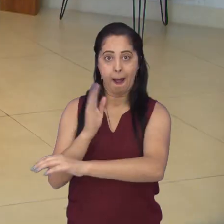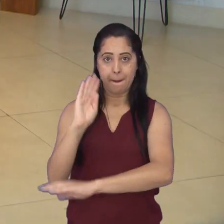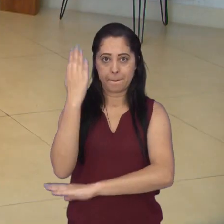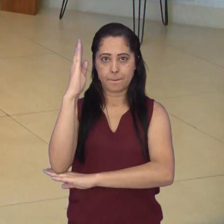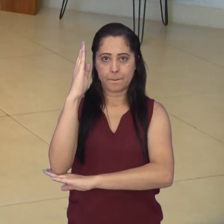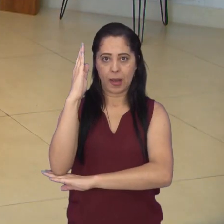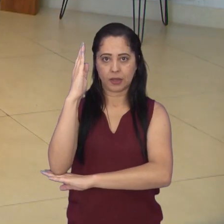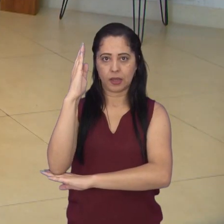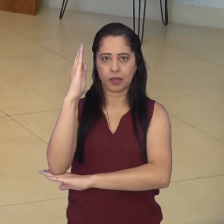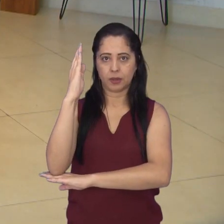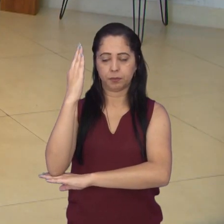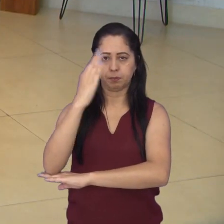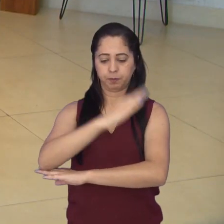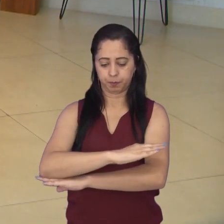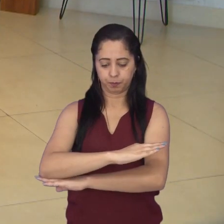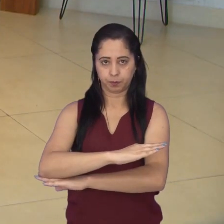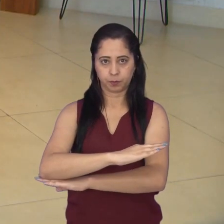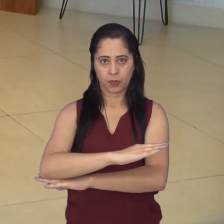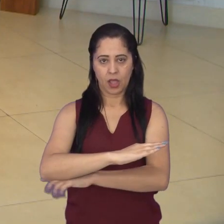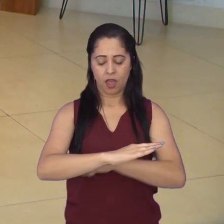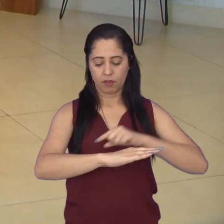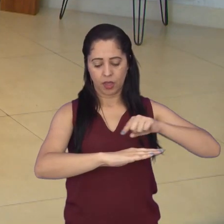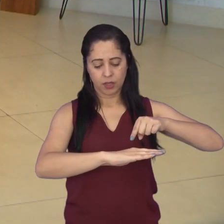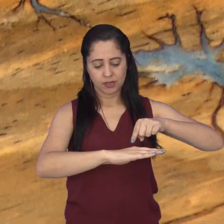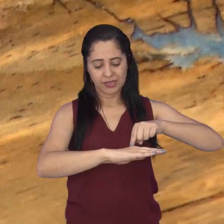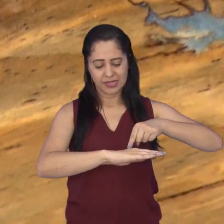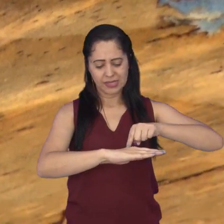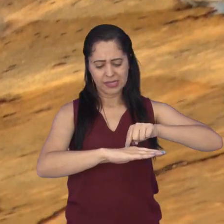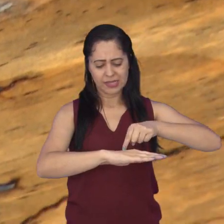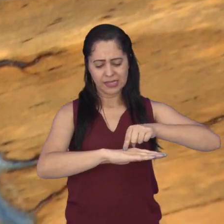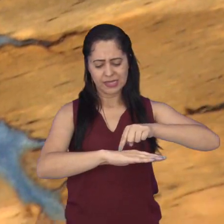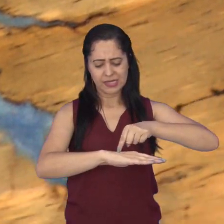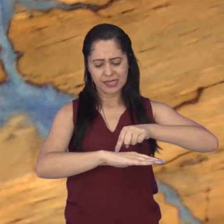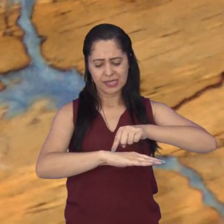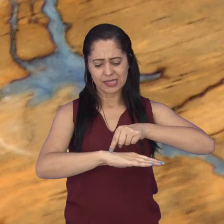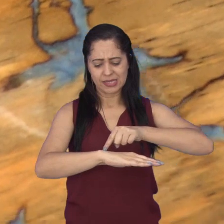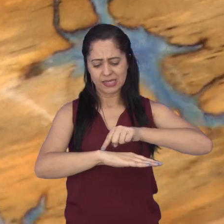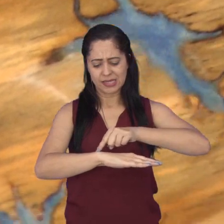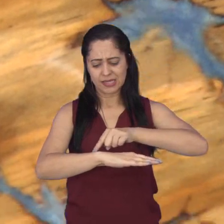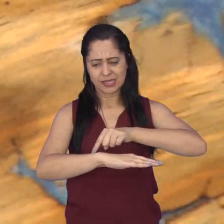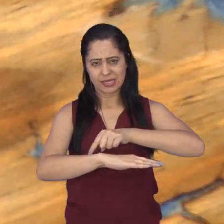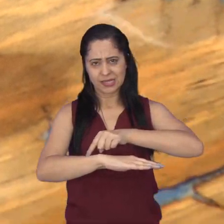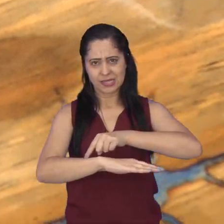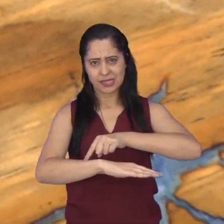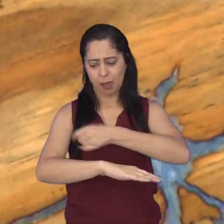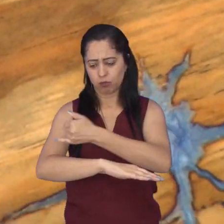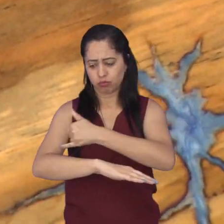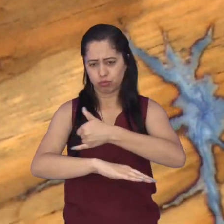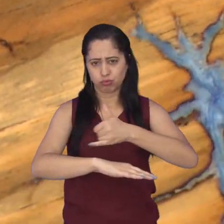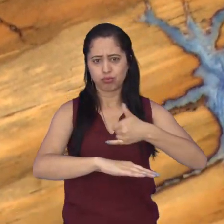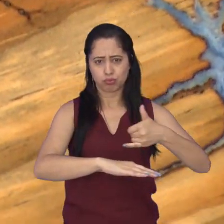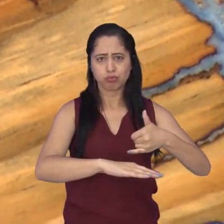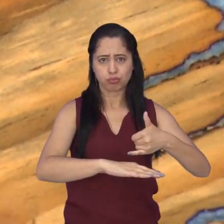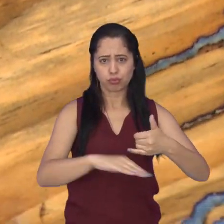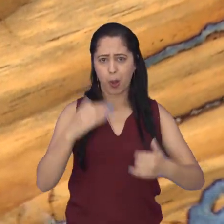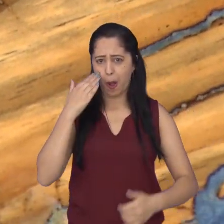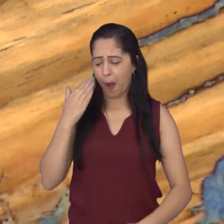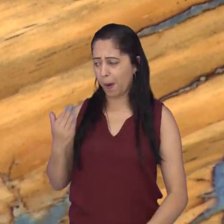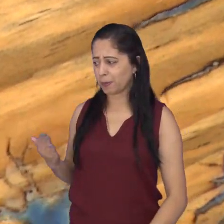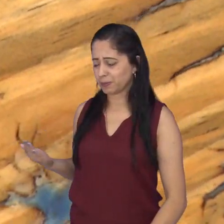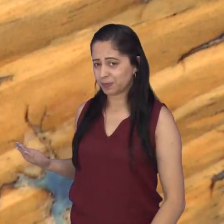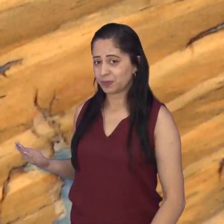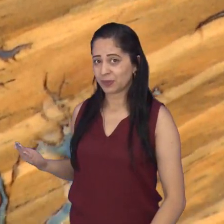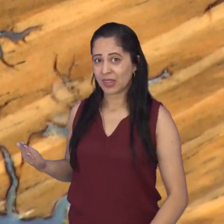criar essas formas fractais, tá? É colocada uma solução na madeira, quando se aplica